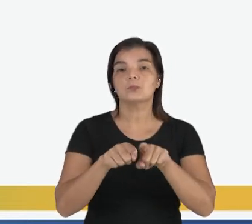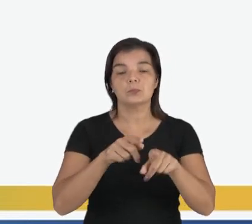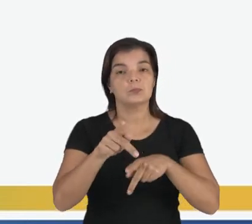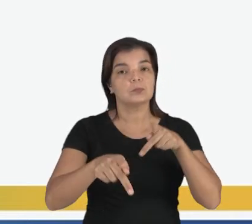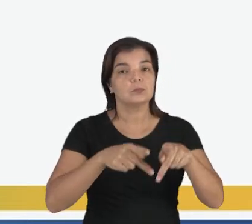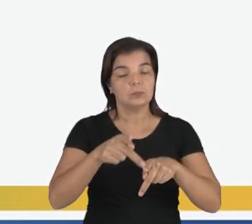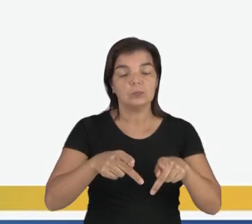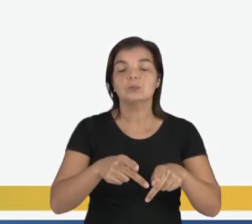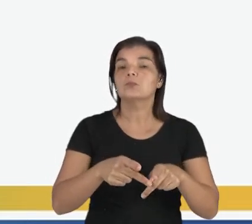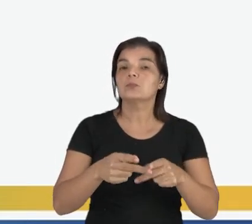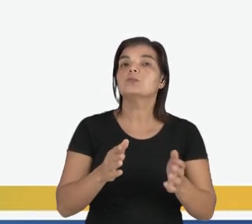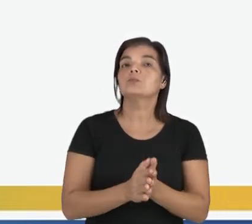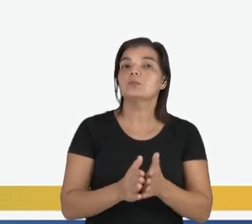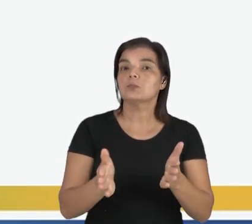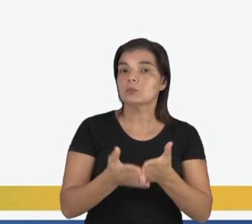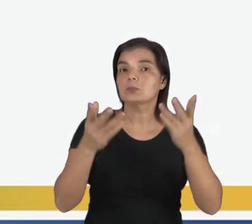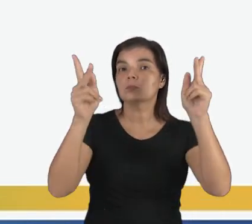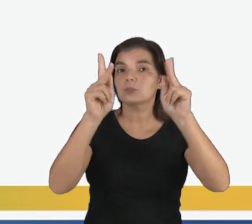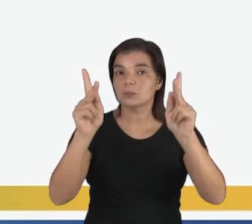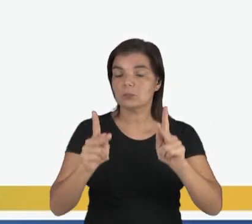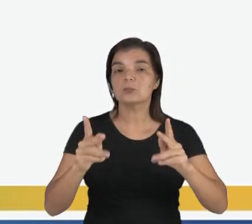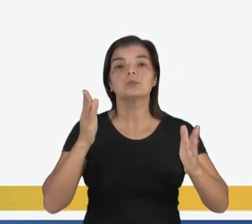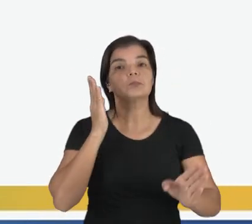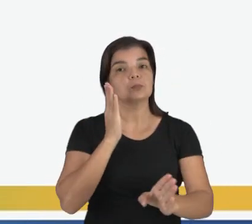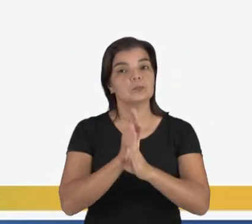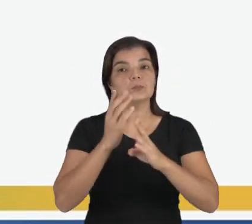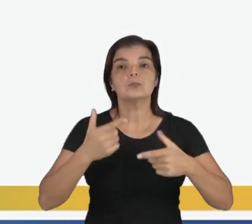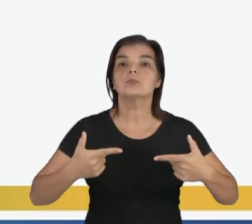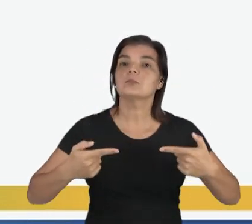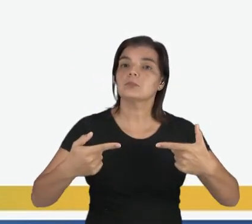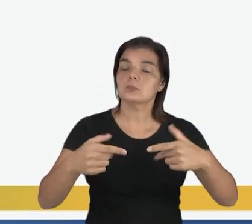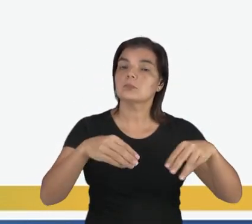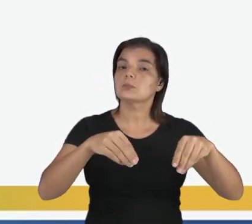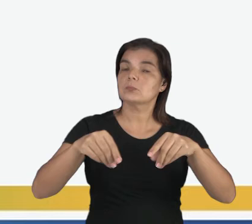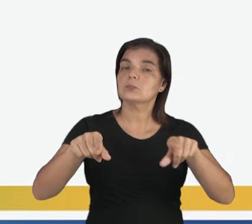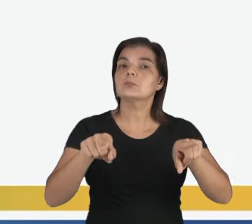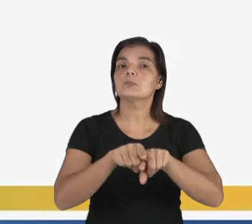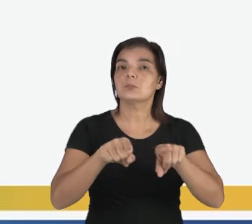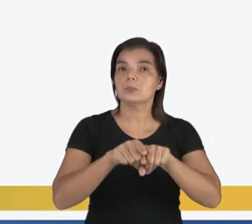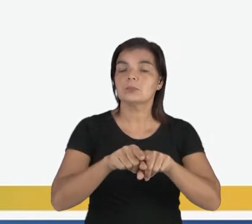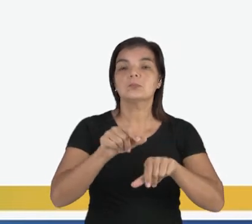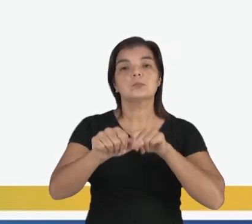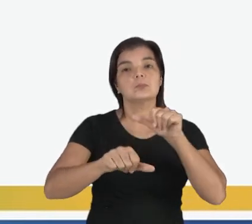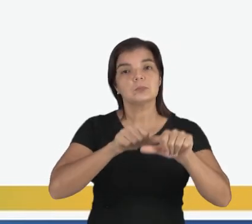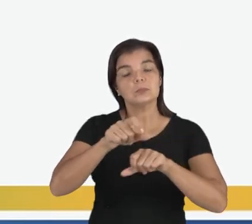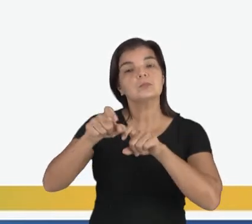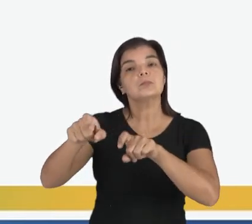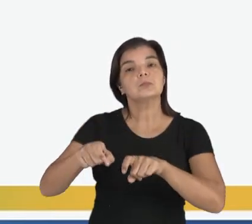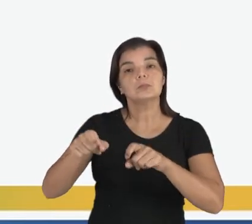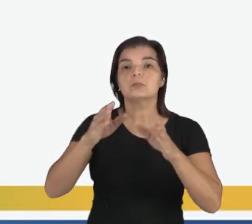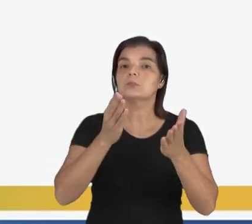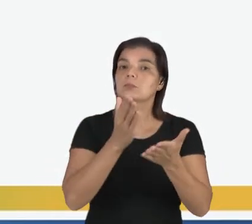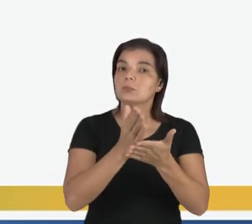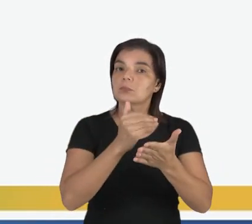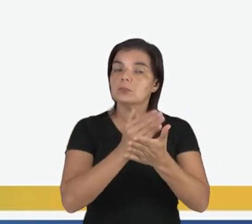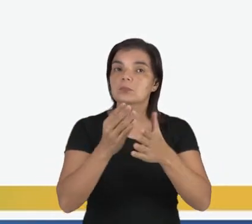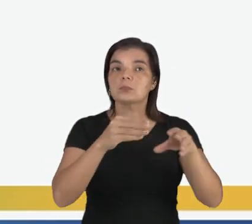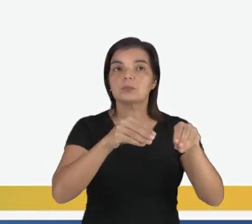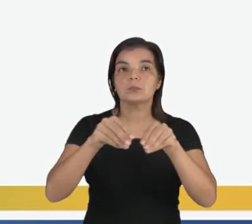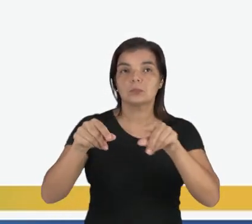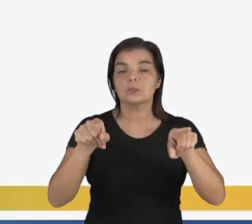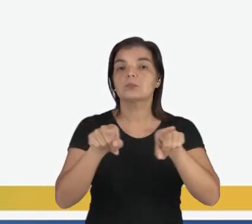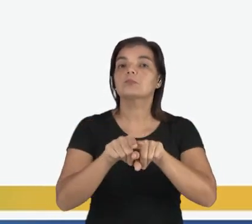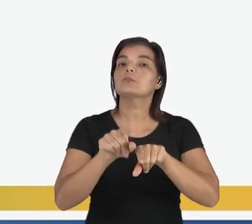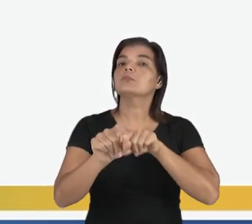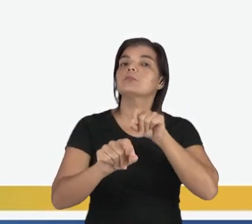População bem miserável, paz por conta da guerra, e terra pregando aí uma reforma agrária, né, divisão aí de terras, e isso vai